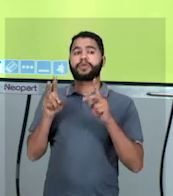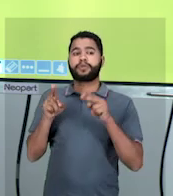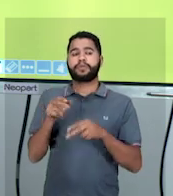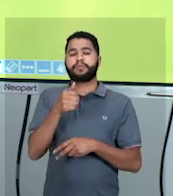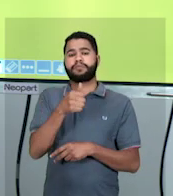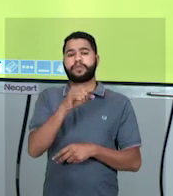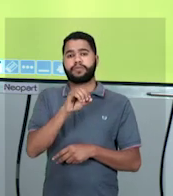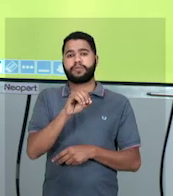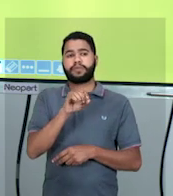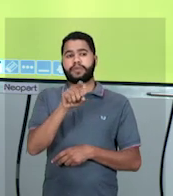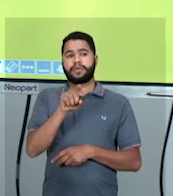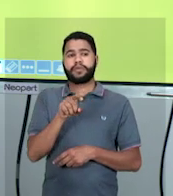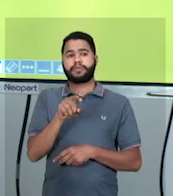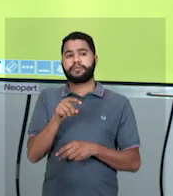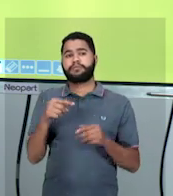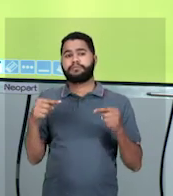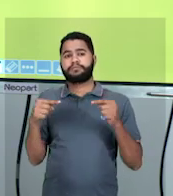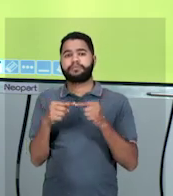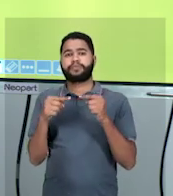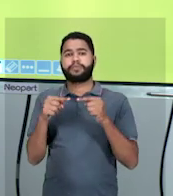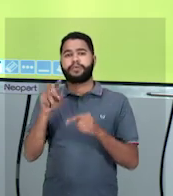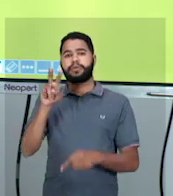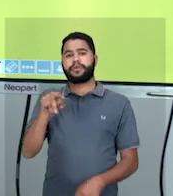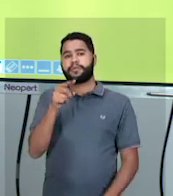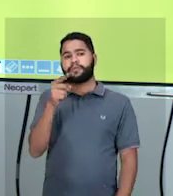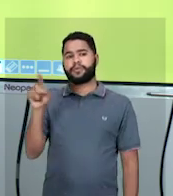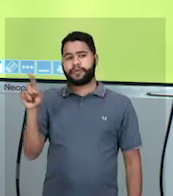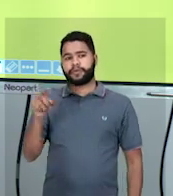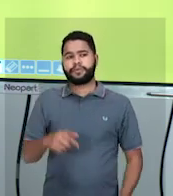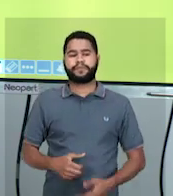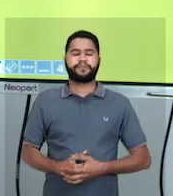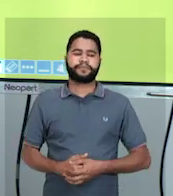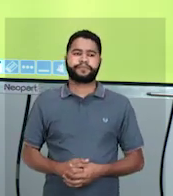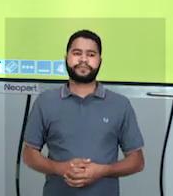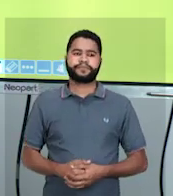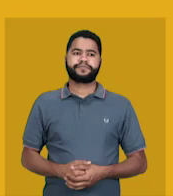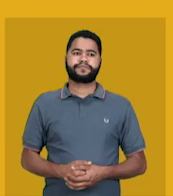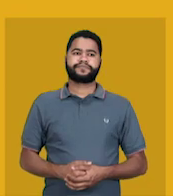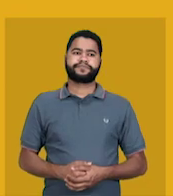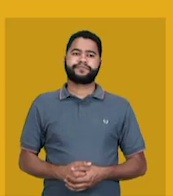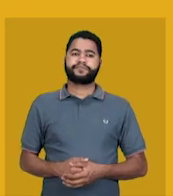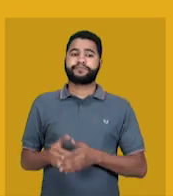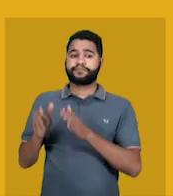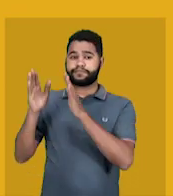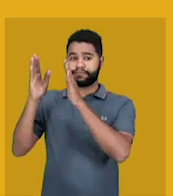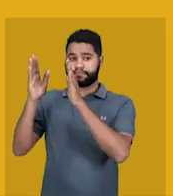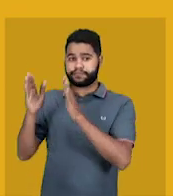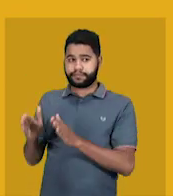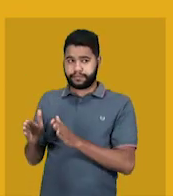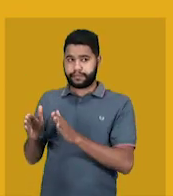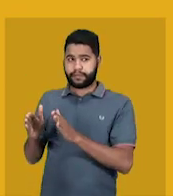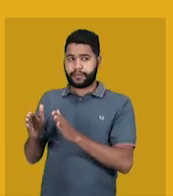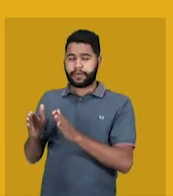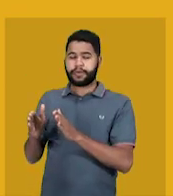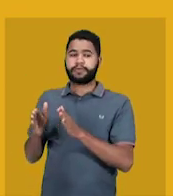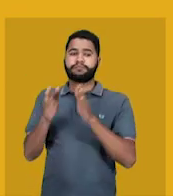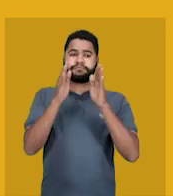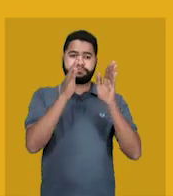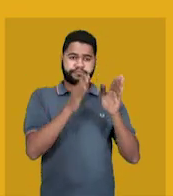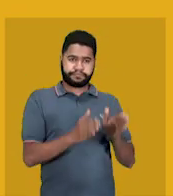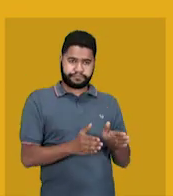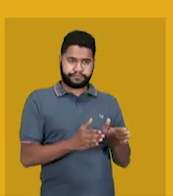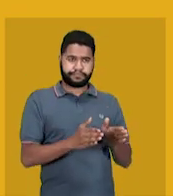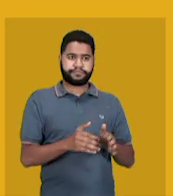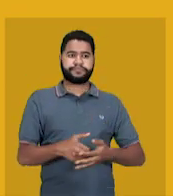180 está para tem daí eu tenho a minha fração